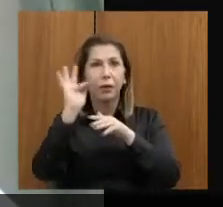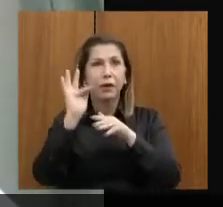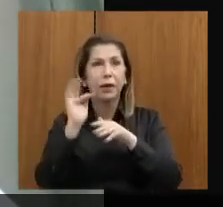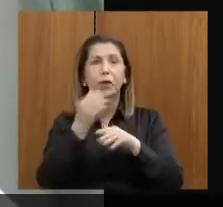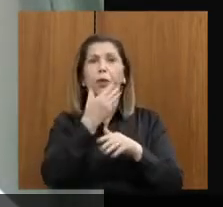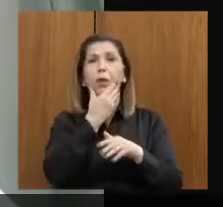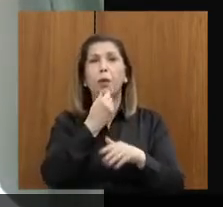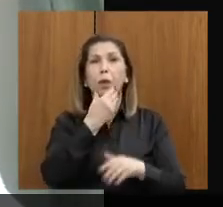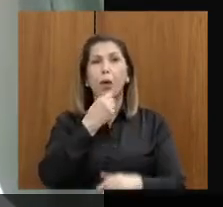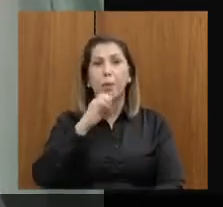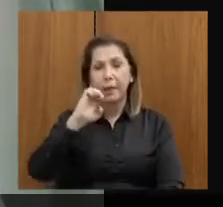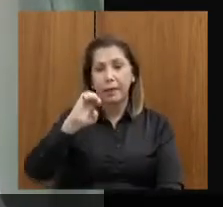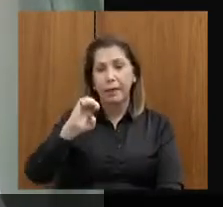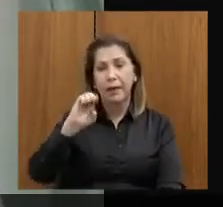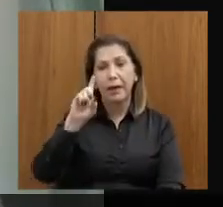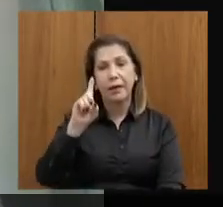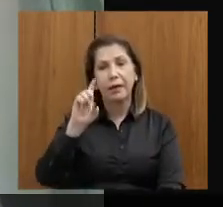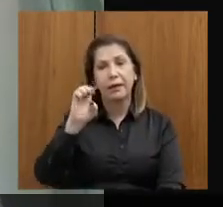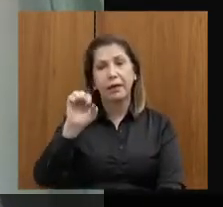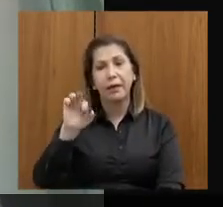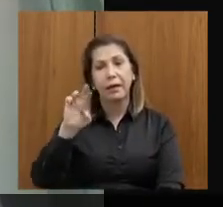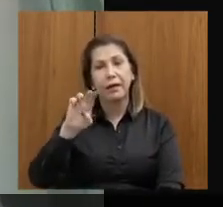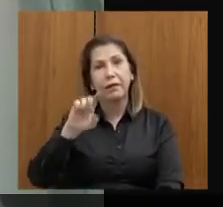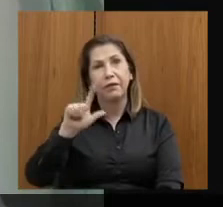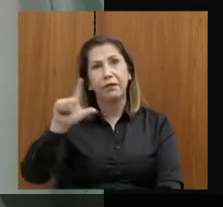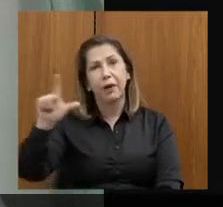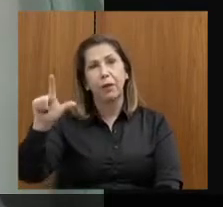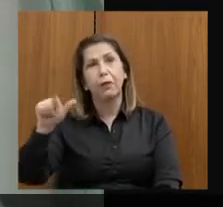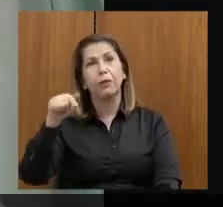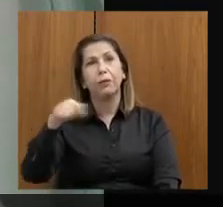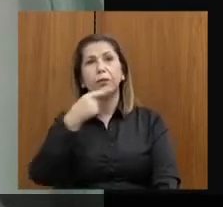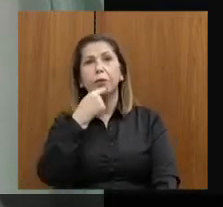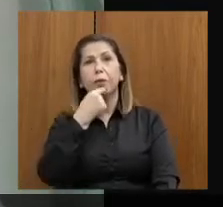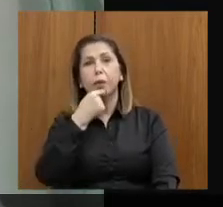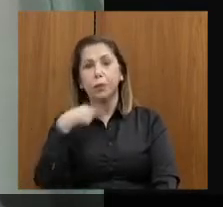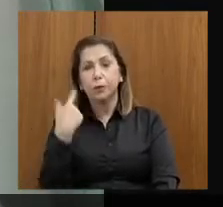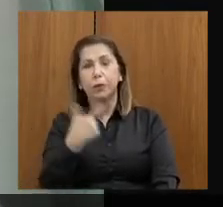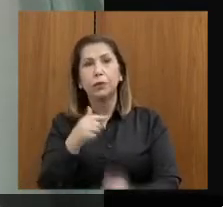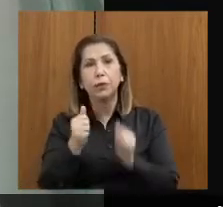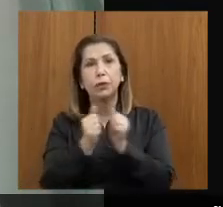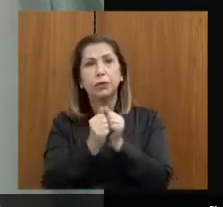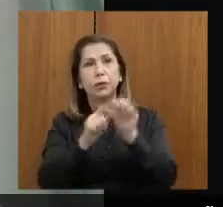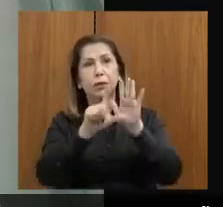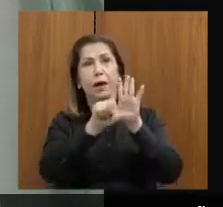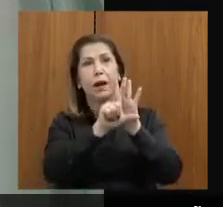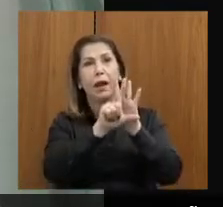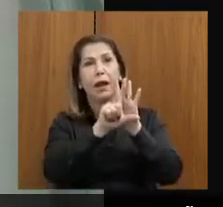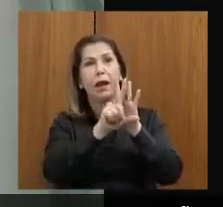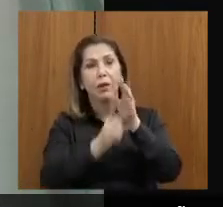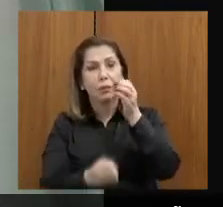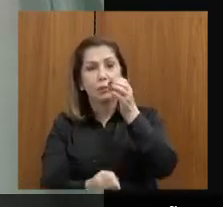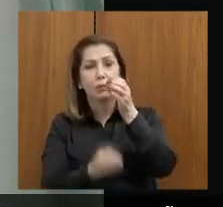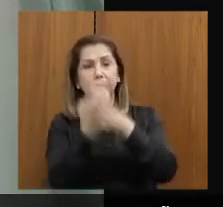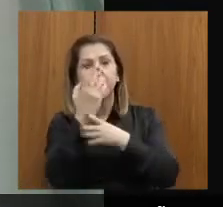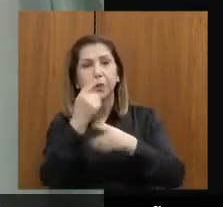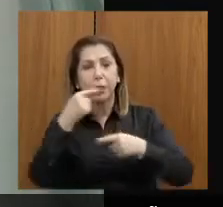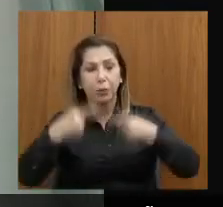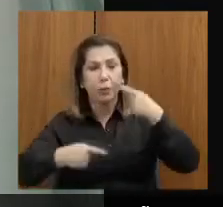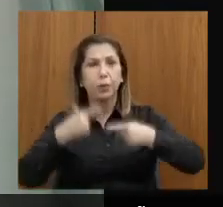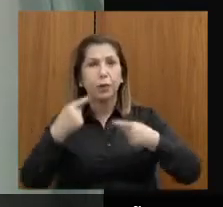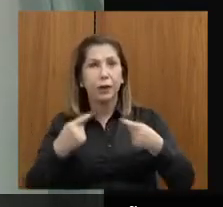Aderval e normalmente grande alegria para nossa comemoração pelas passamos a ter né essa lei aí que instituiu a política para o desenvolvimento